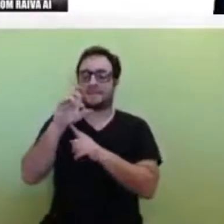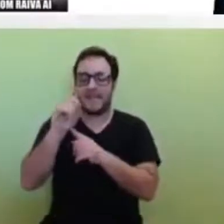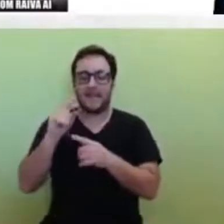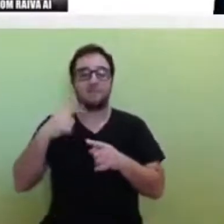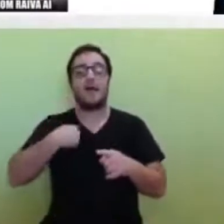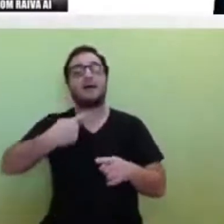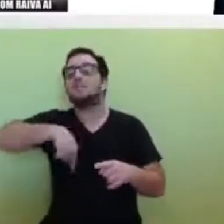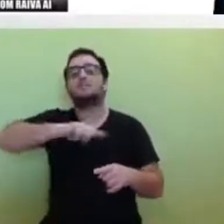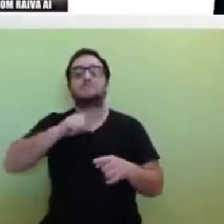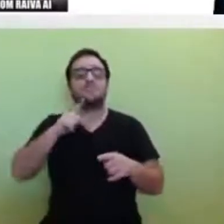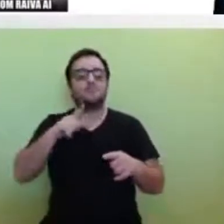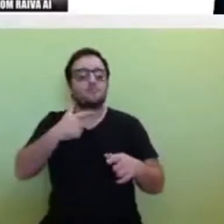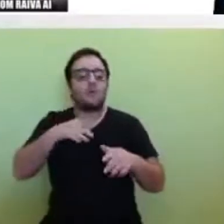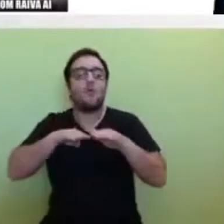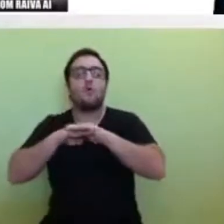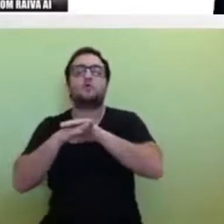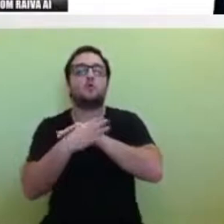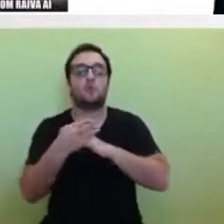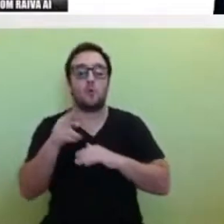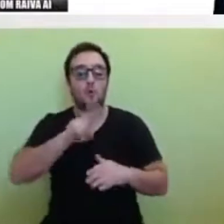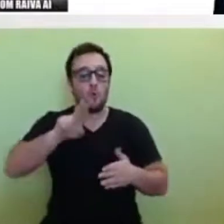pode ser dada